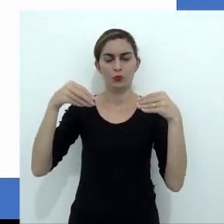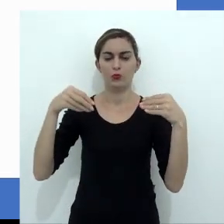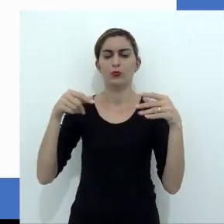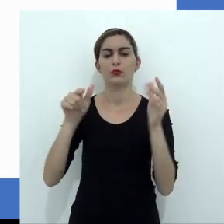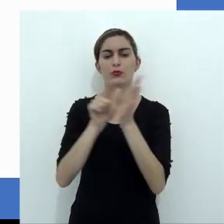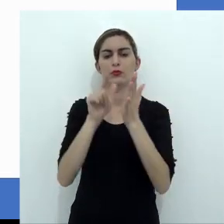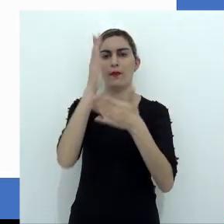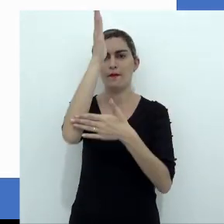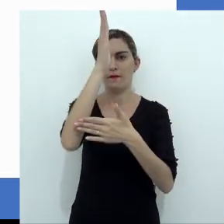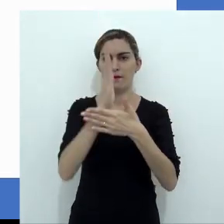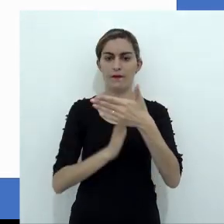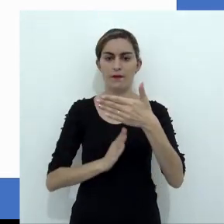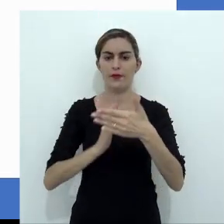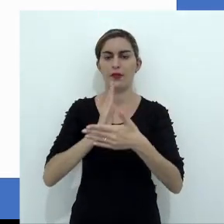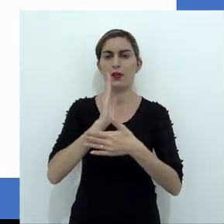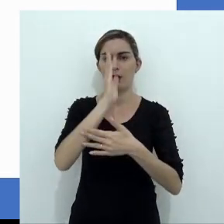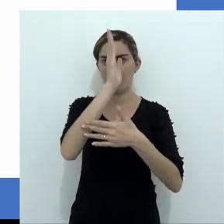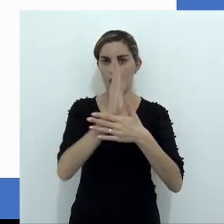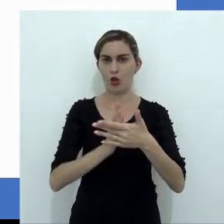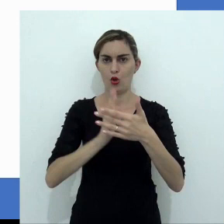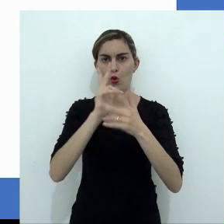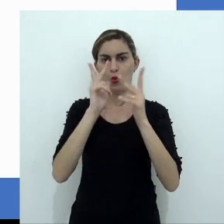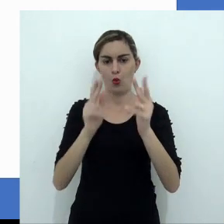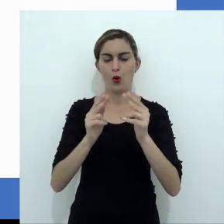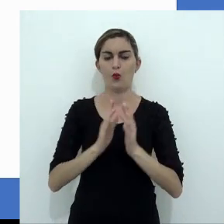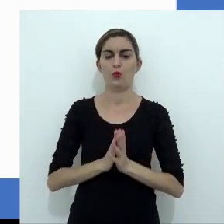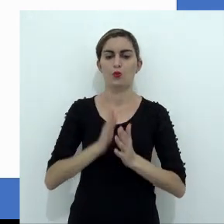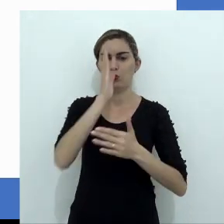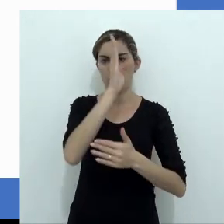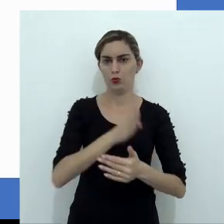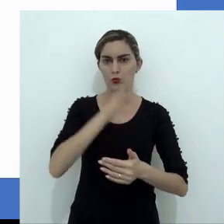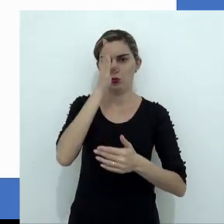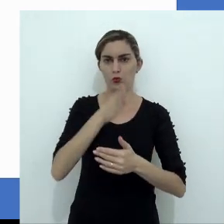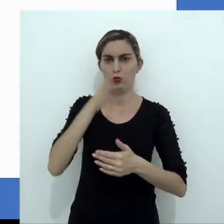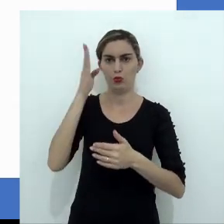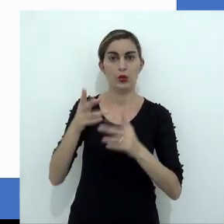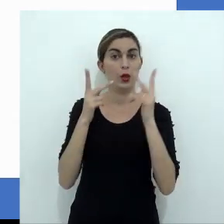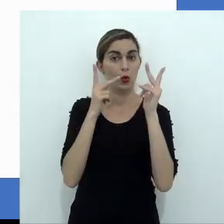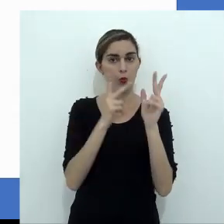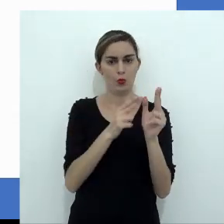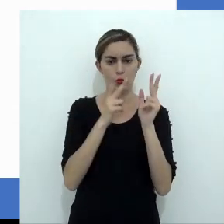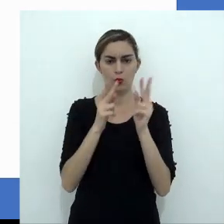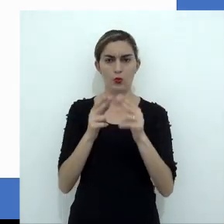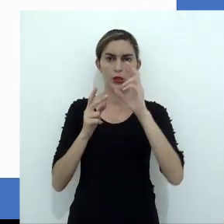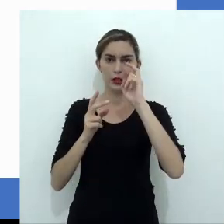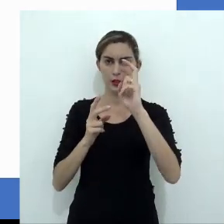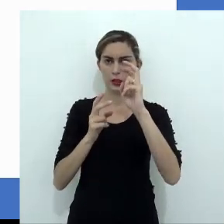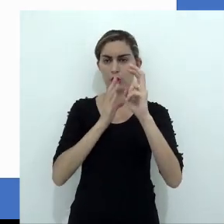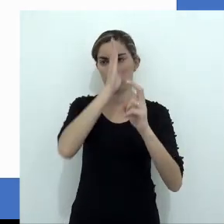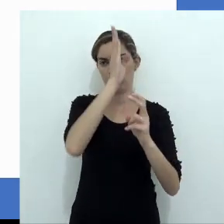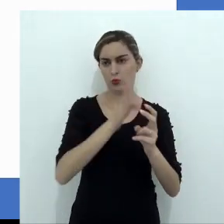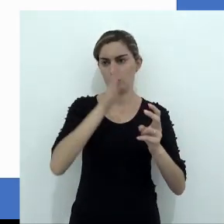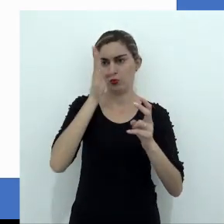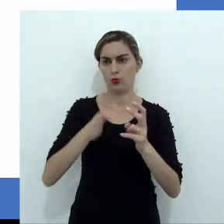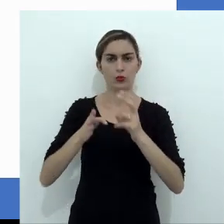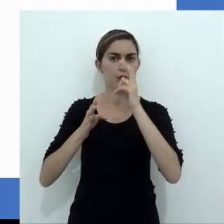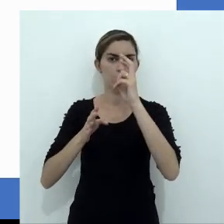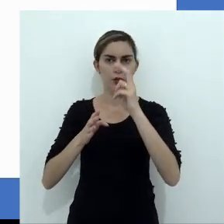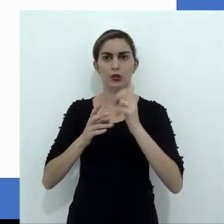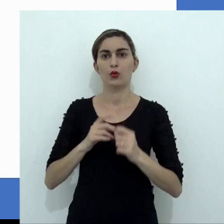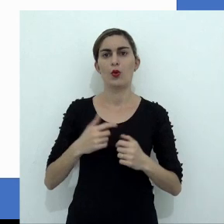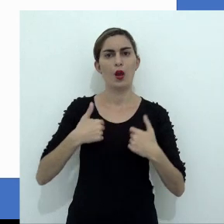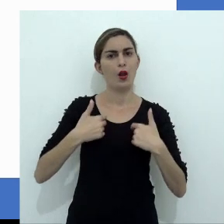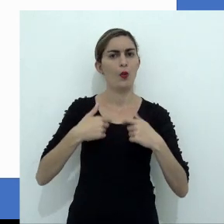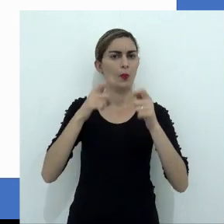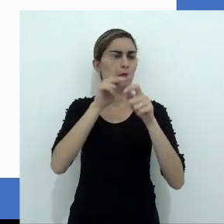papel e vai dividir ela em partes iguais, tá? Então a gente vai estar dividindo essa folha aqui em 5 partes. Aí a sua